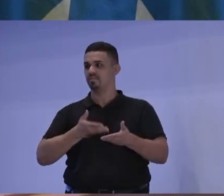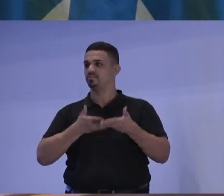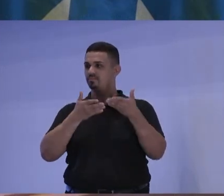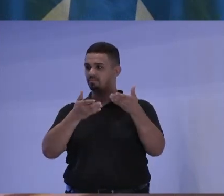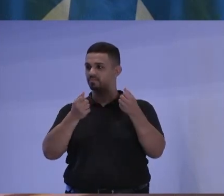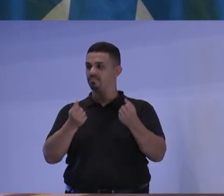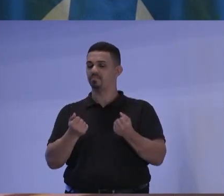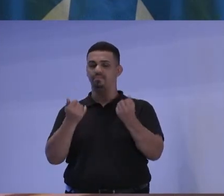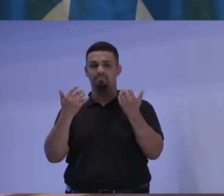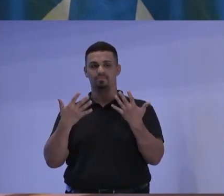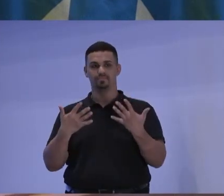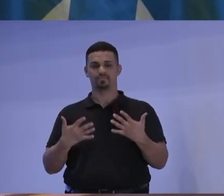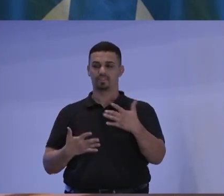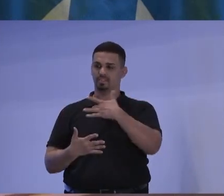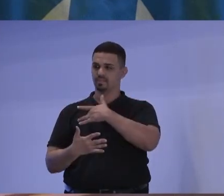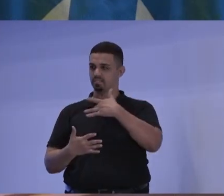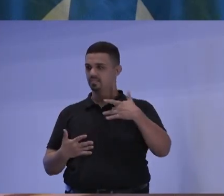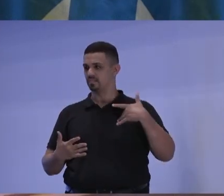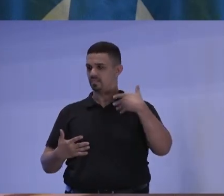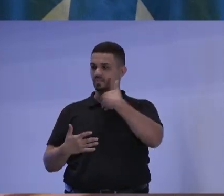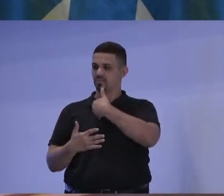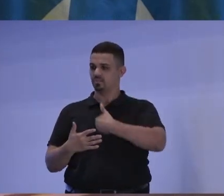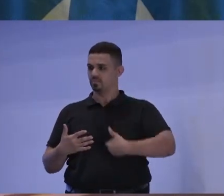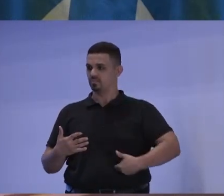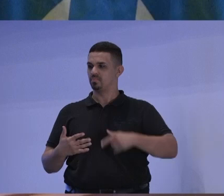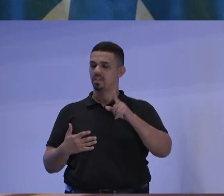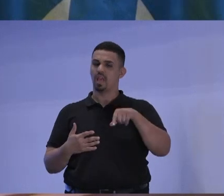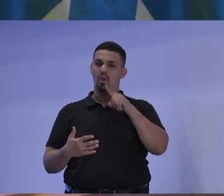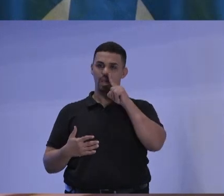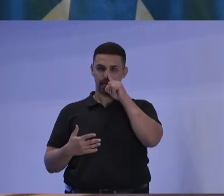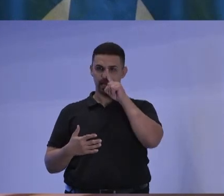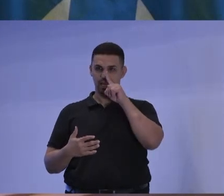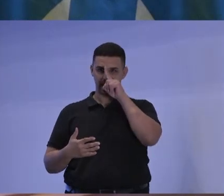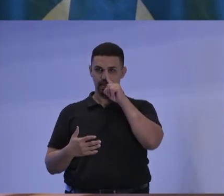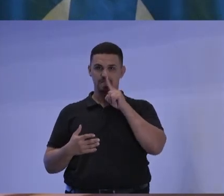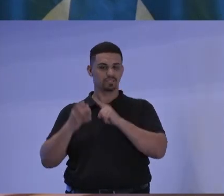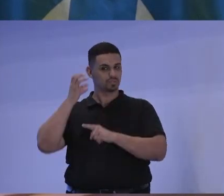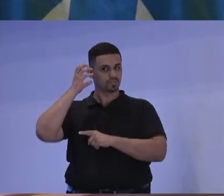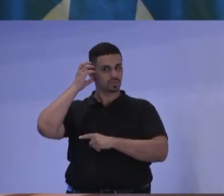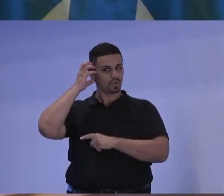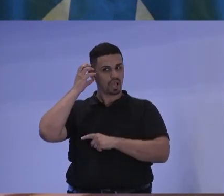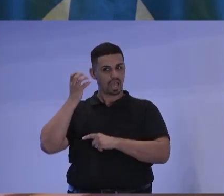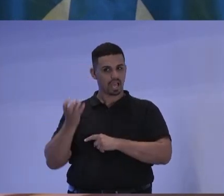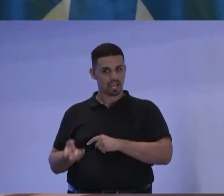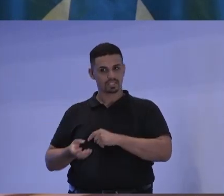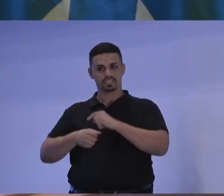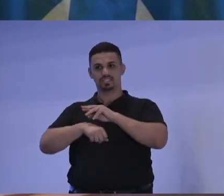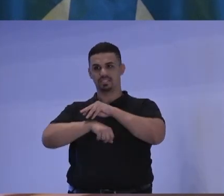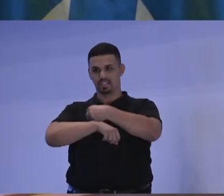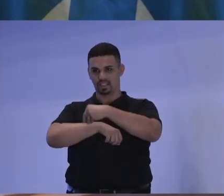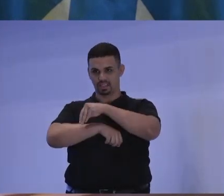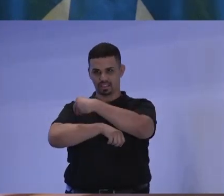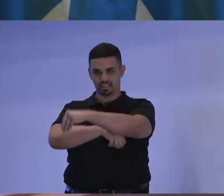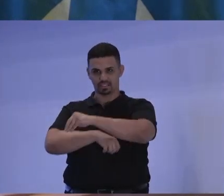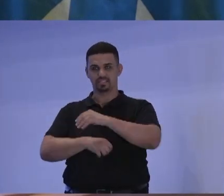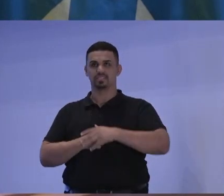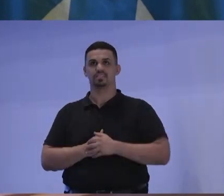saúde pública, que é o risco de hanseníase em pacientes com imunossupressão.